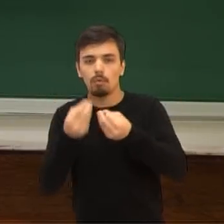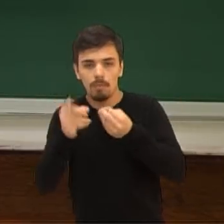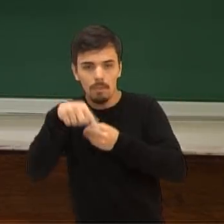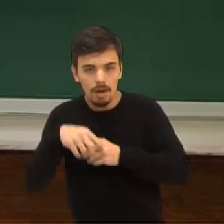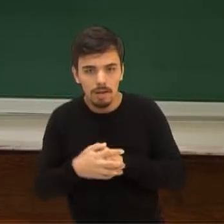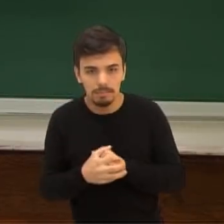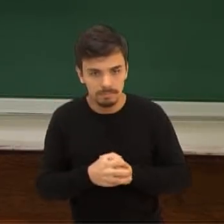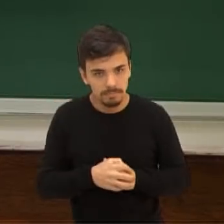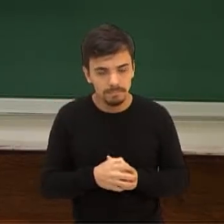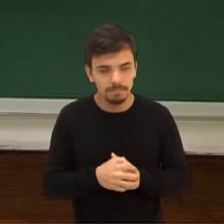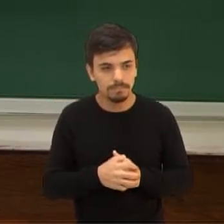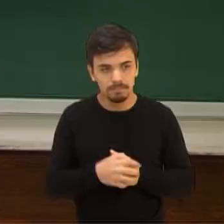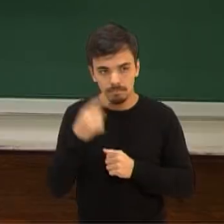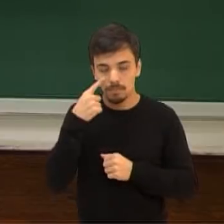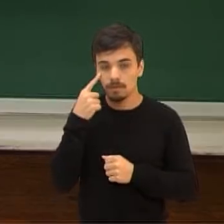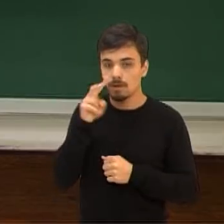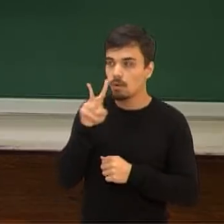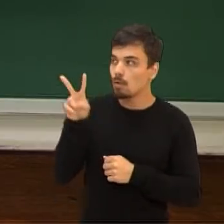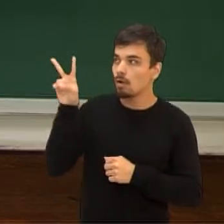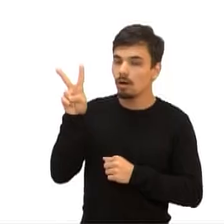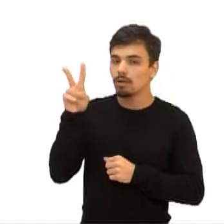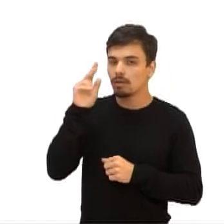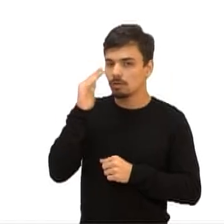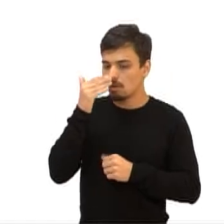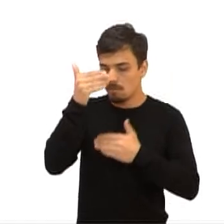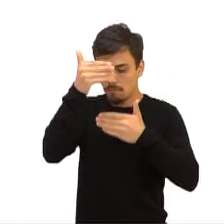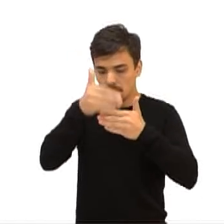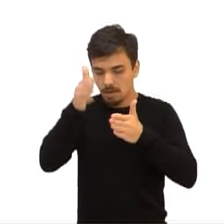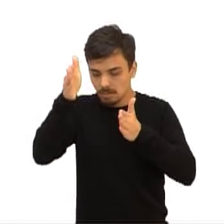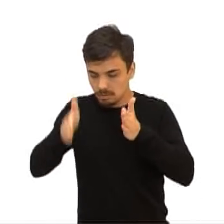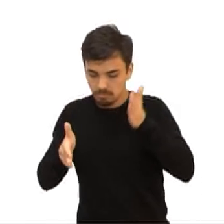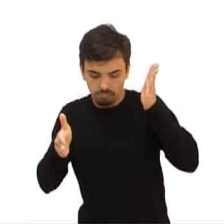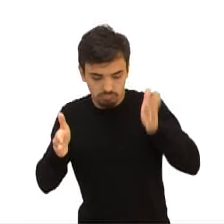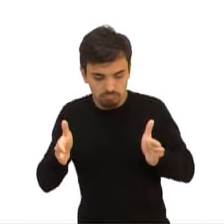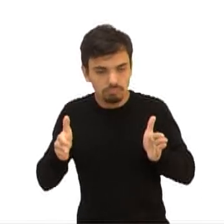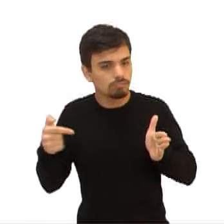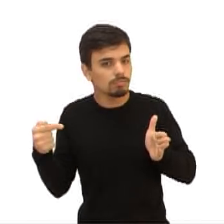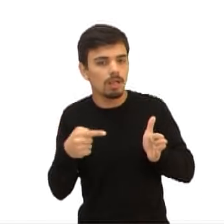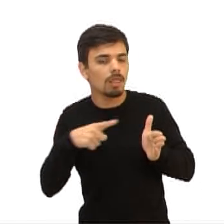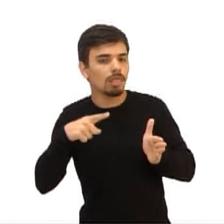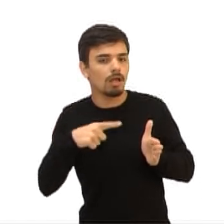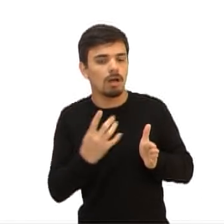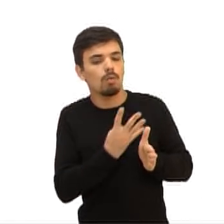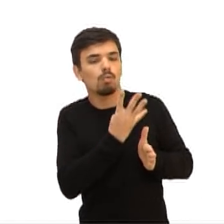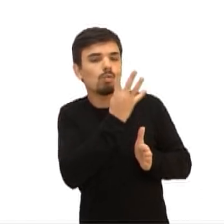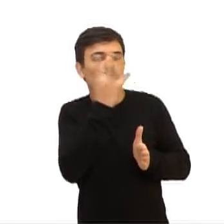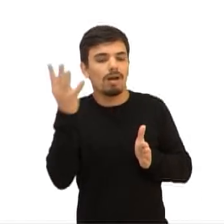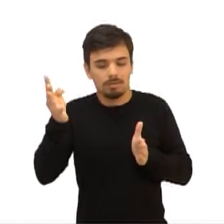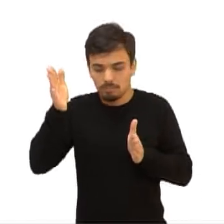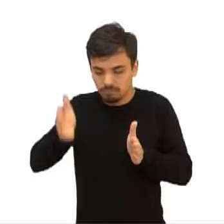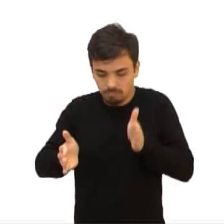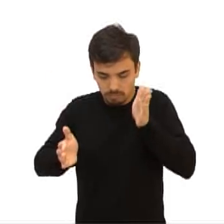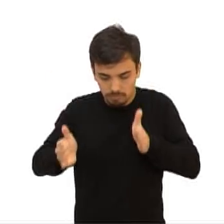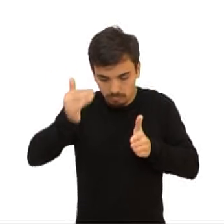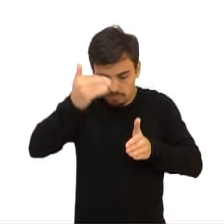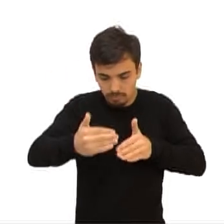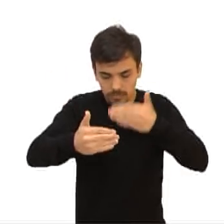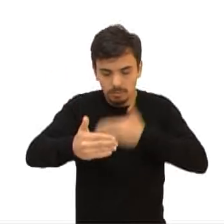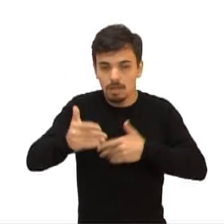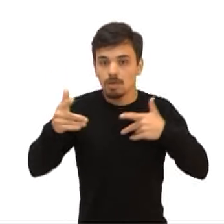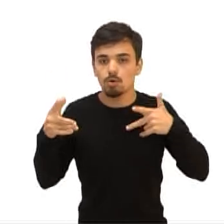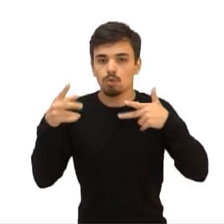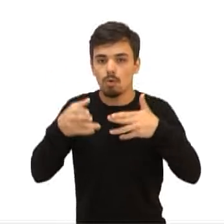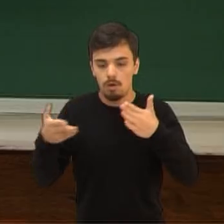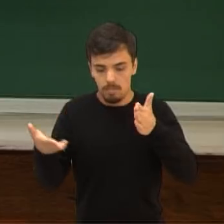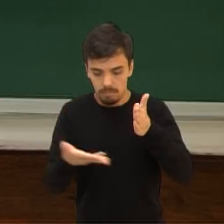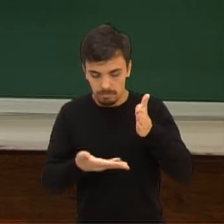ficar? Olhando aqui as nossas faces laterais, nós vamos ter 4 faces iguais, com a